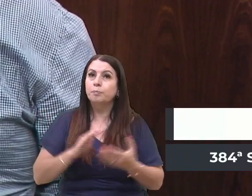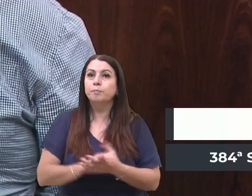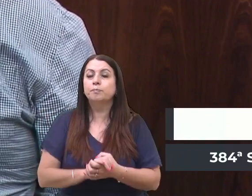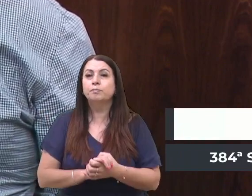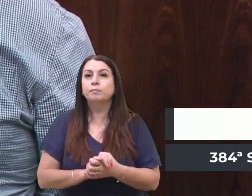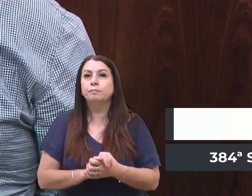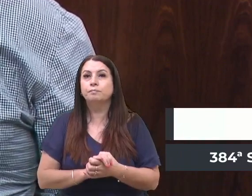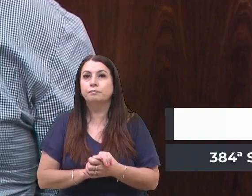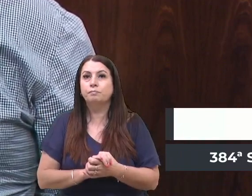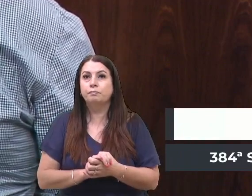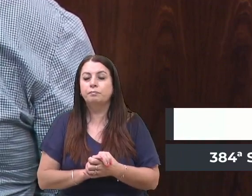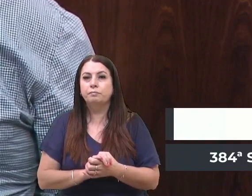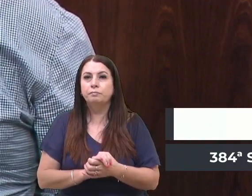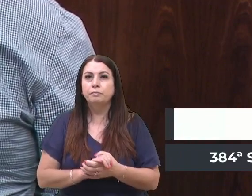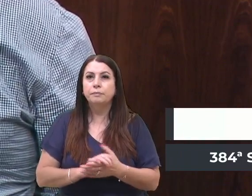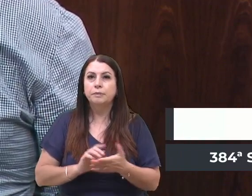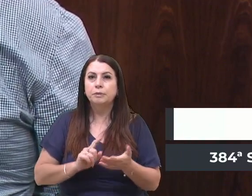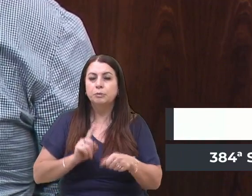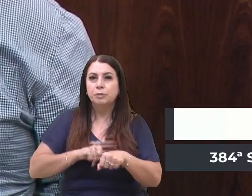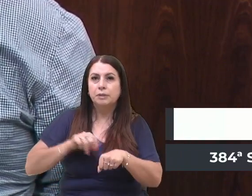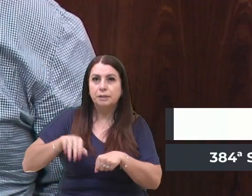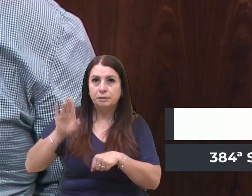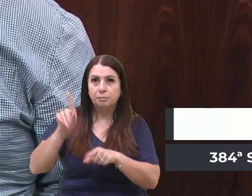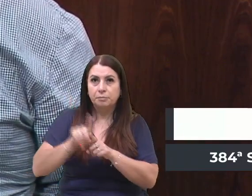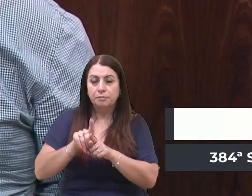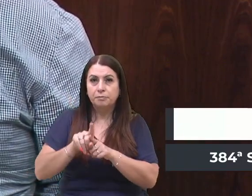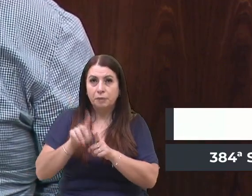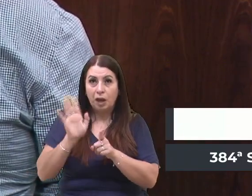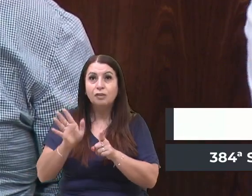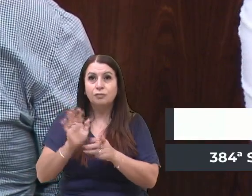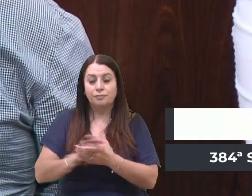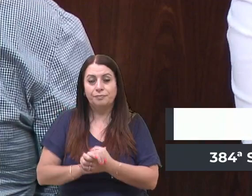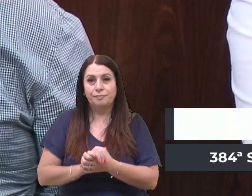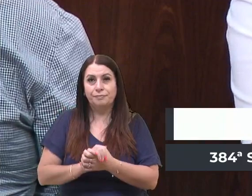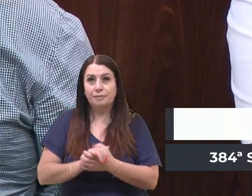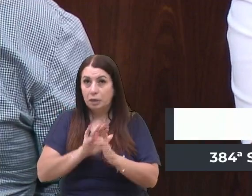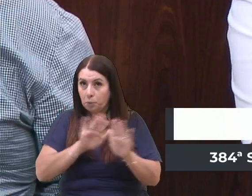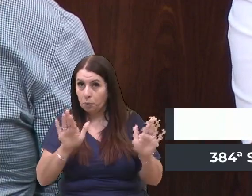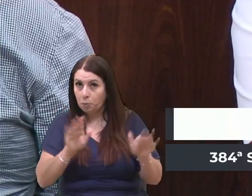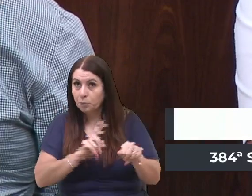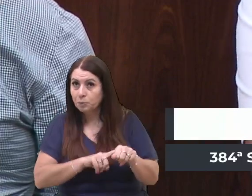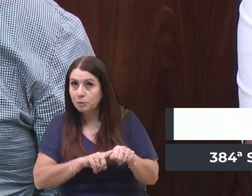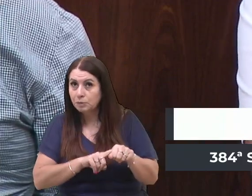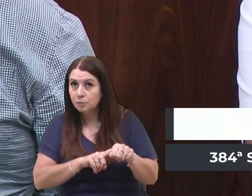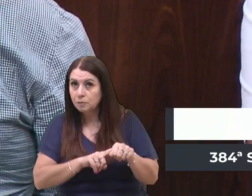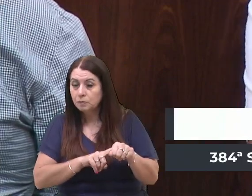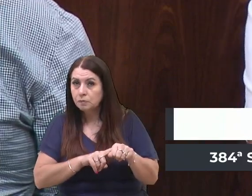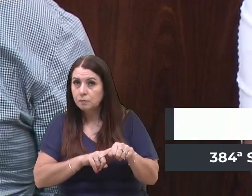Não sei se o senhor vai pedir uma declaração? Já é uma declaração. Ah, acabou?